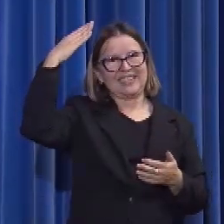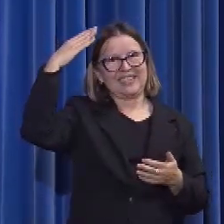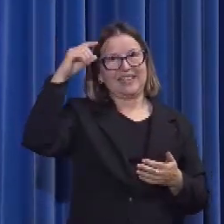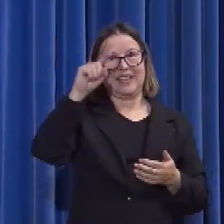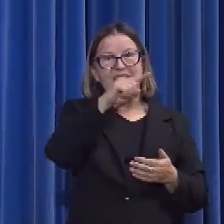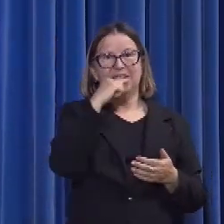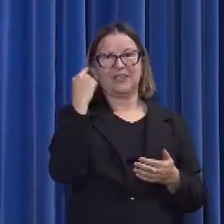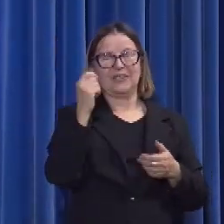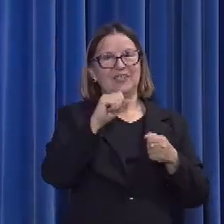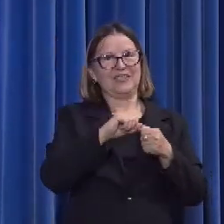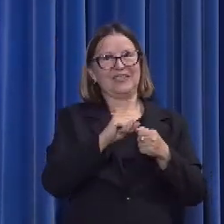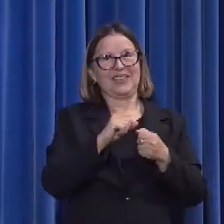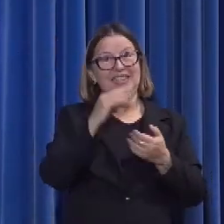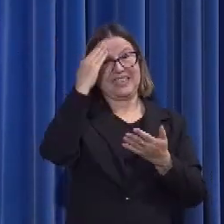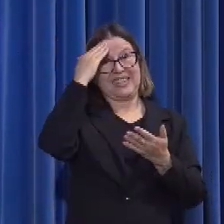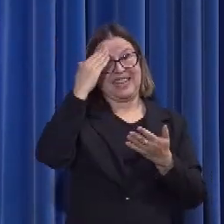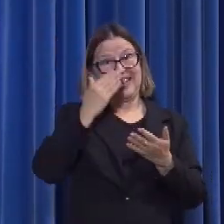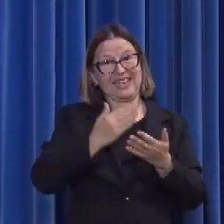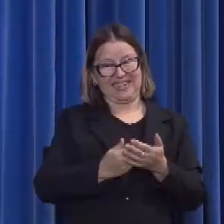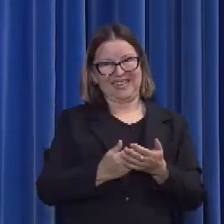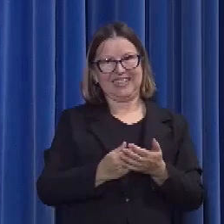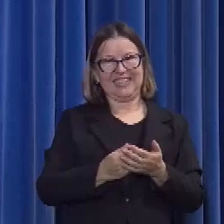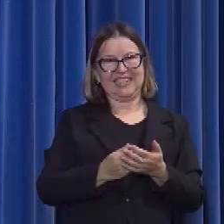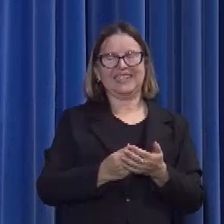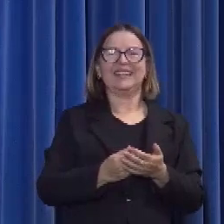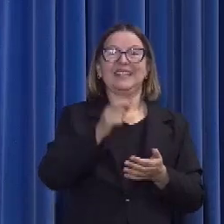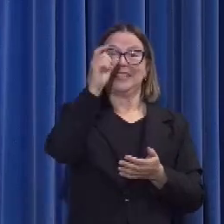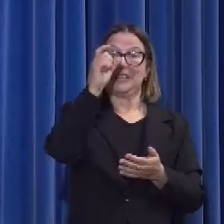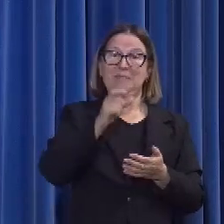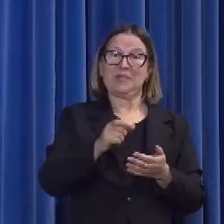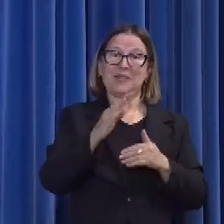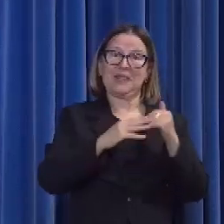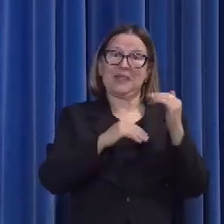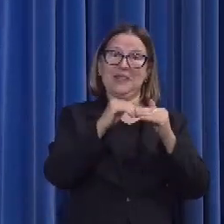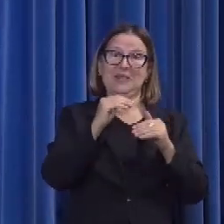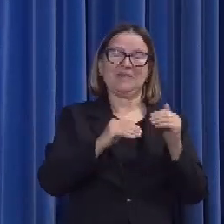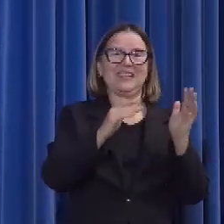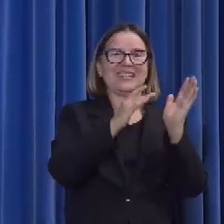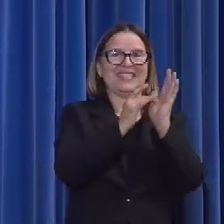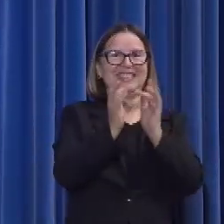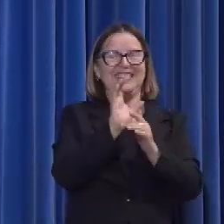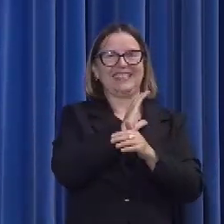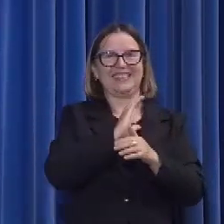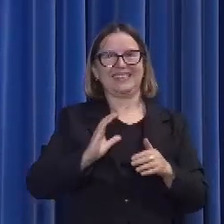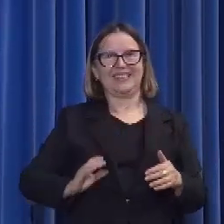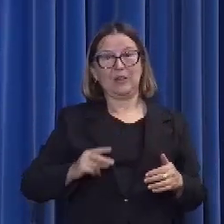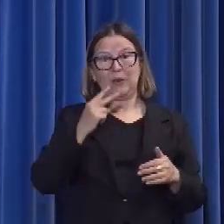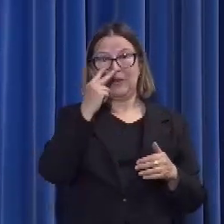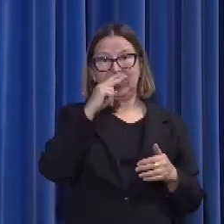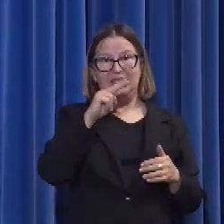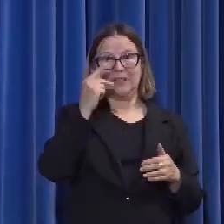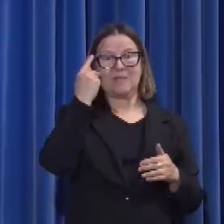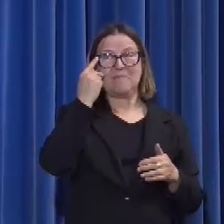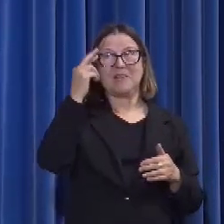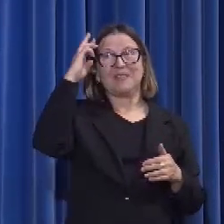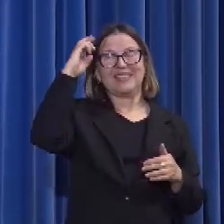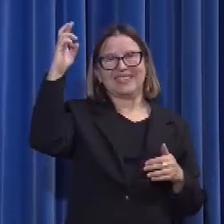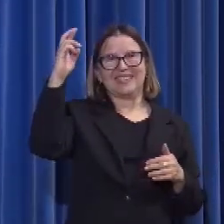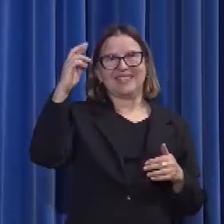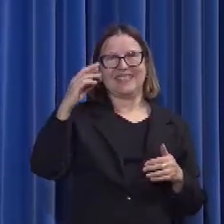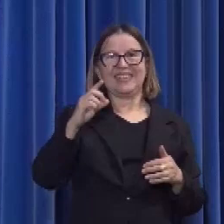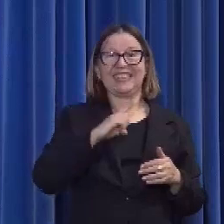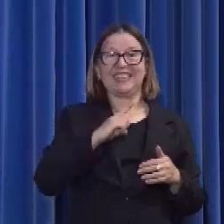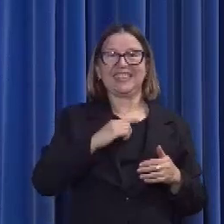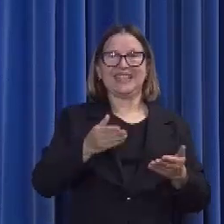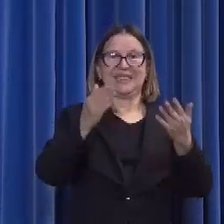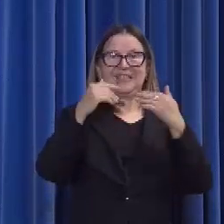para a pessoa e obra de Cristo Jesus, olhando firmemente, fixamente, para o autor e consumador da nossa fé. Eu